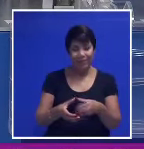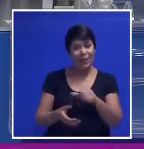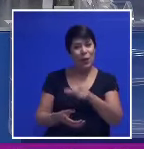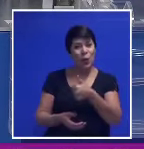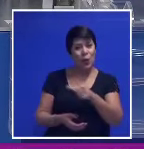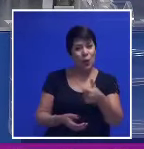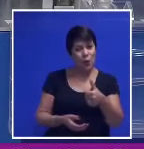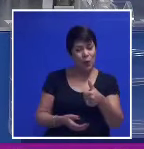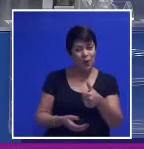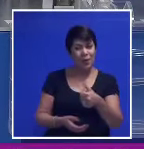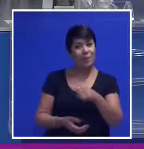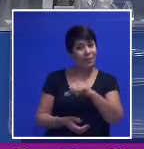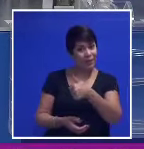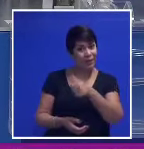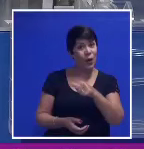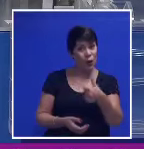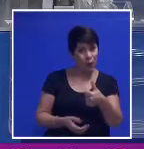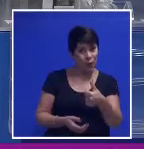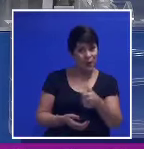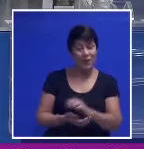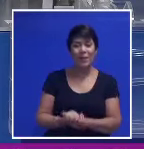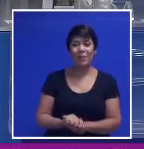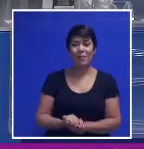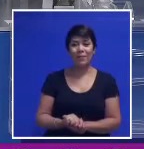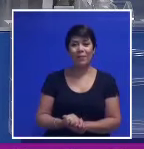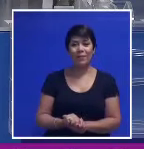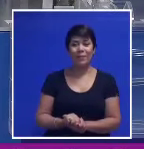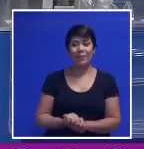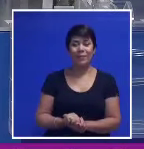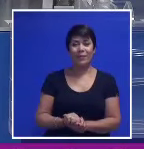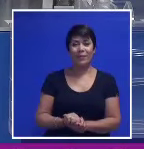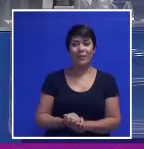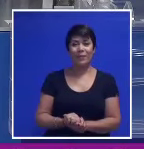é 11, bola 11. Loto Fácil